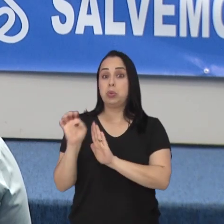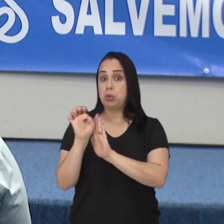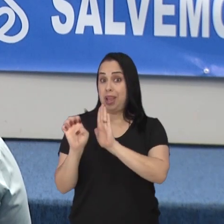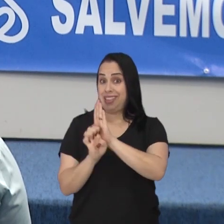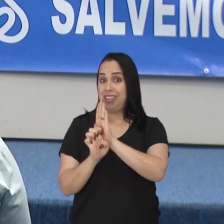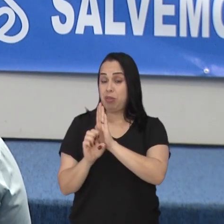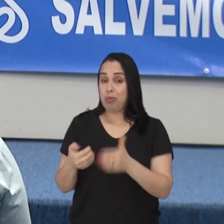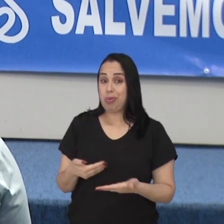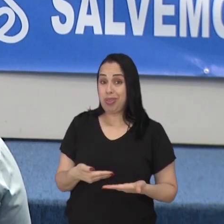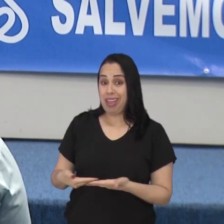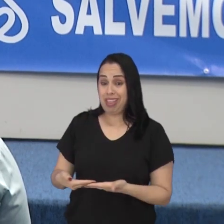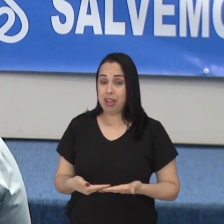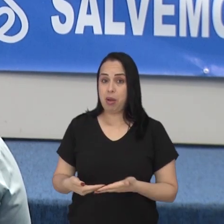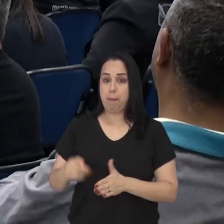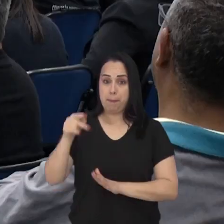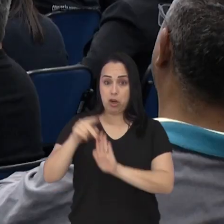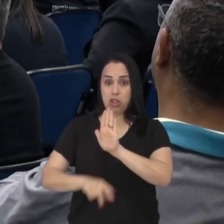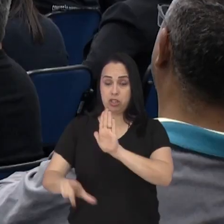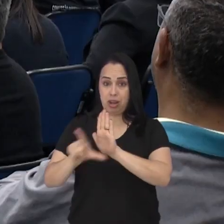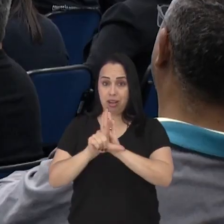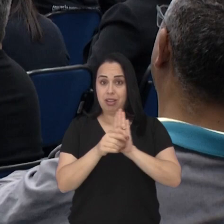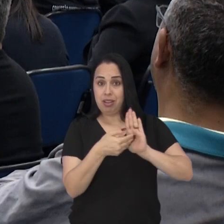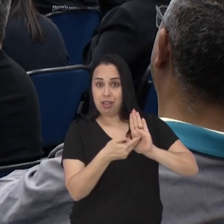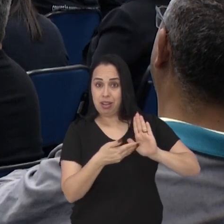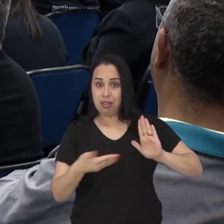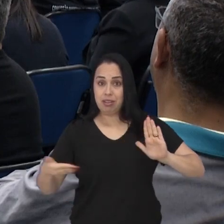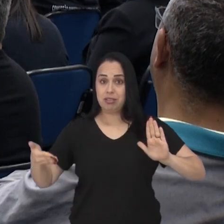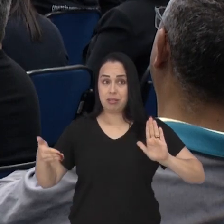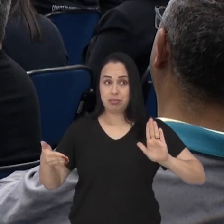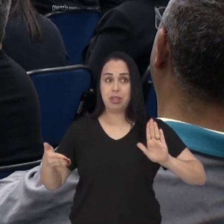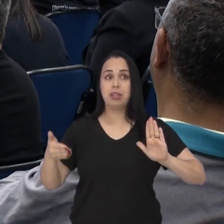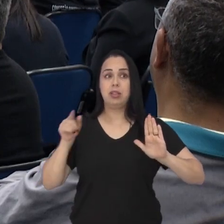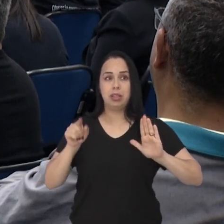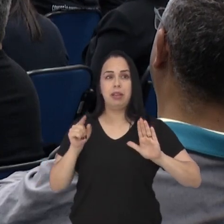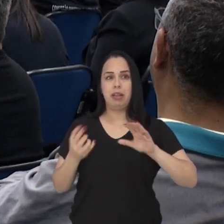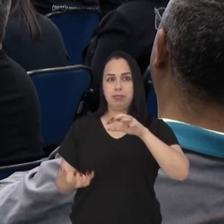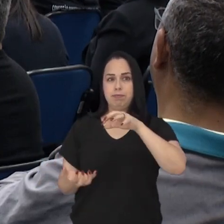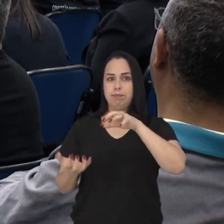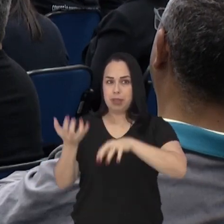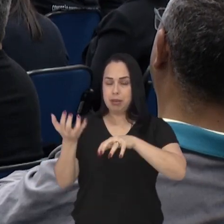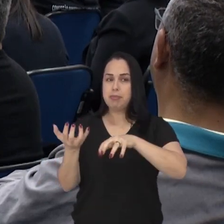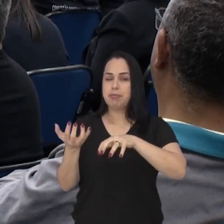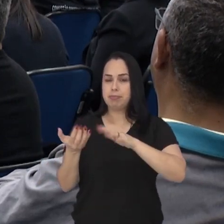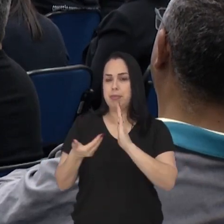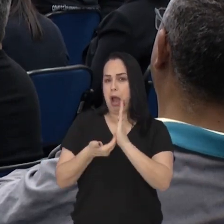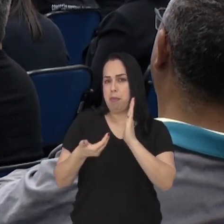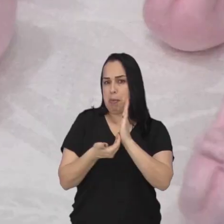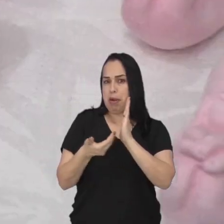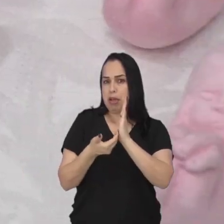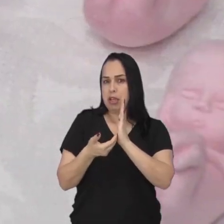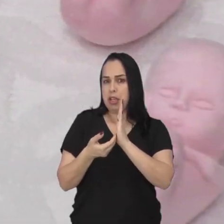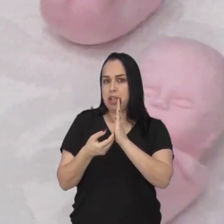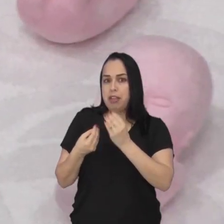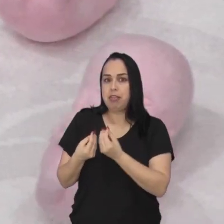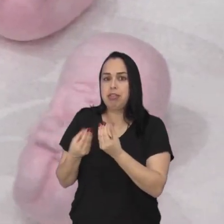defesa do Estatuto do Nascituro, um projeto de lei em tramitação na Câmara dos Deputados que